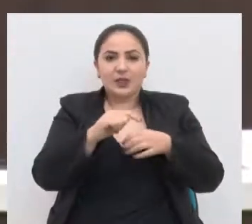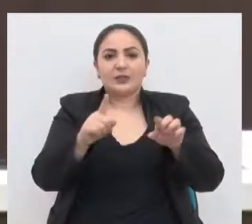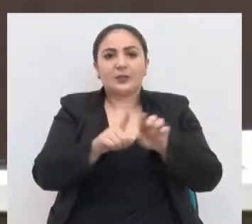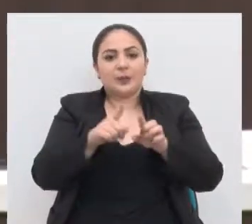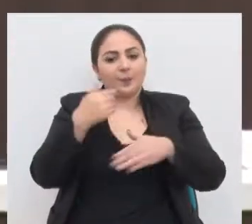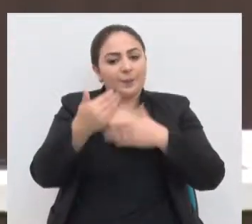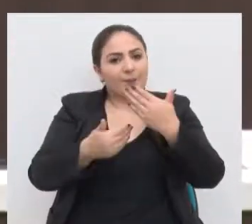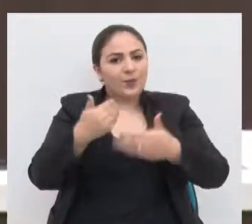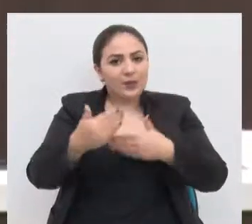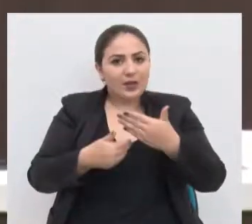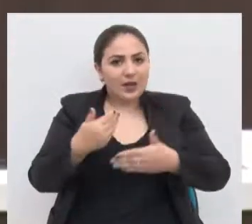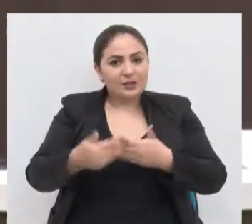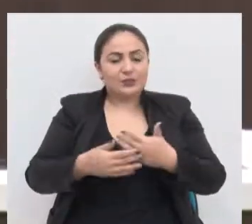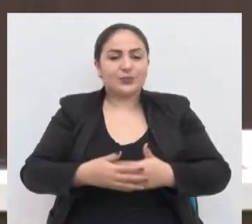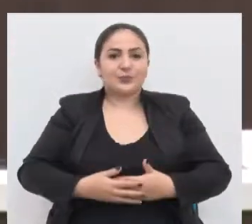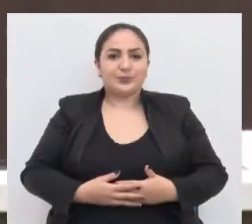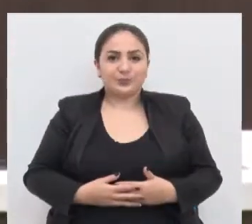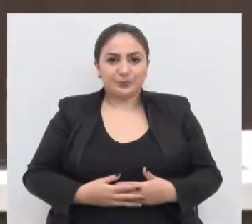e progresso.